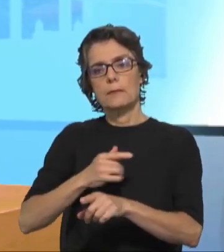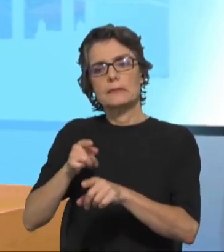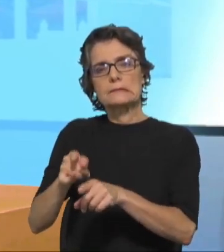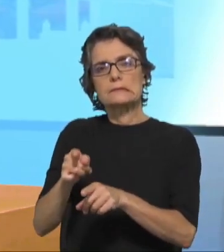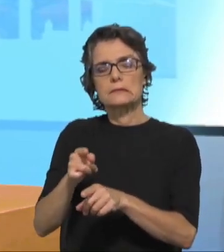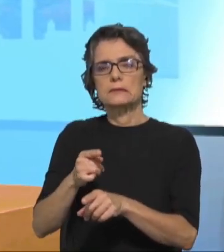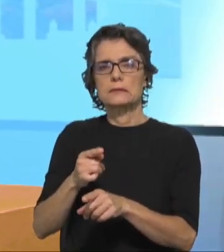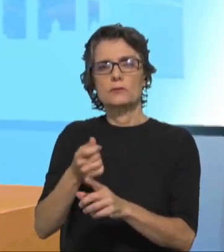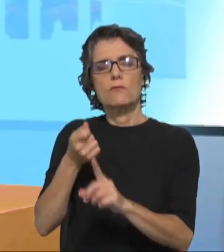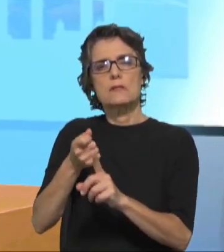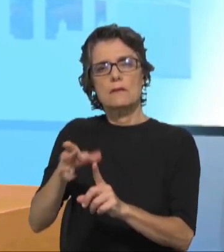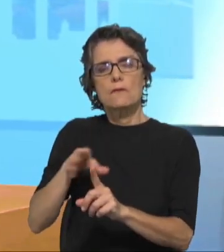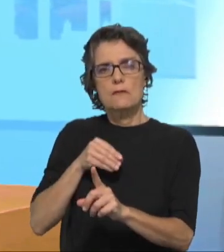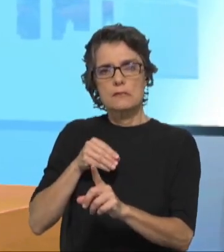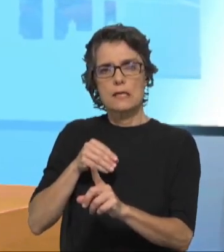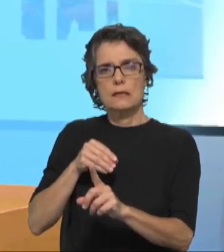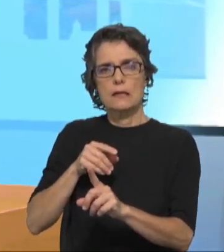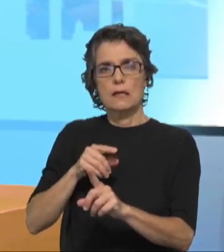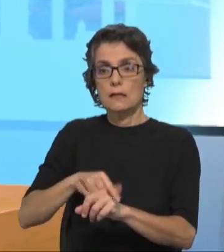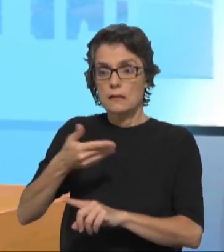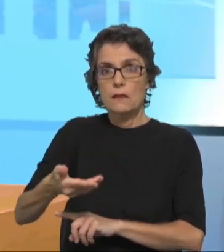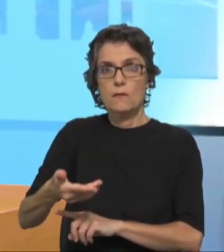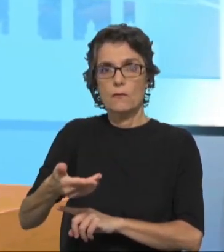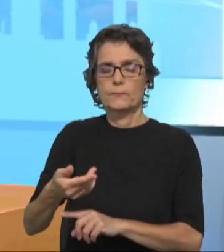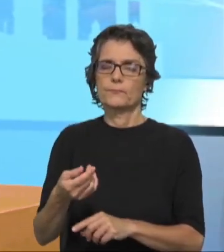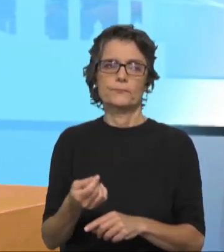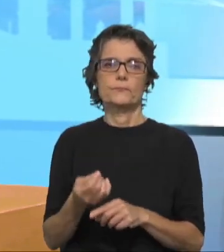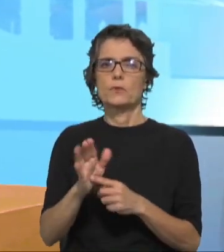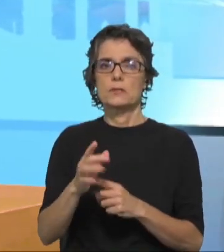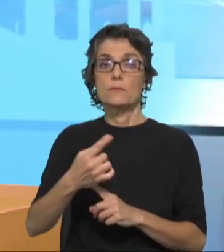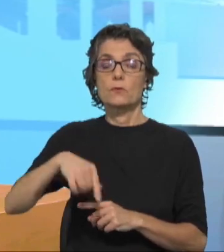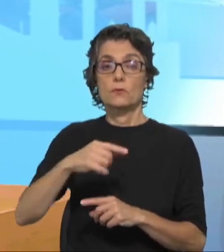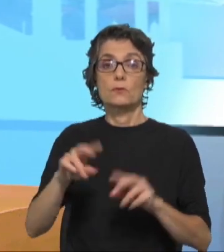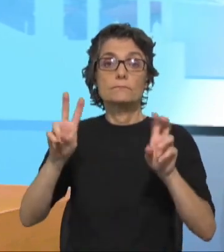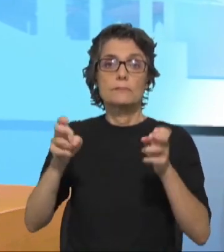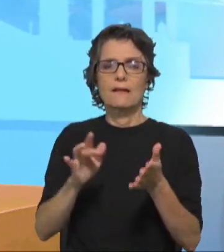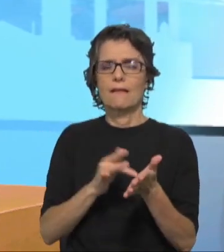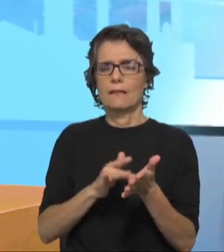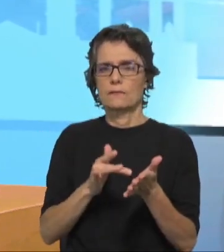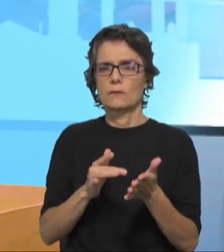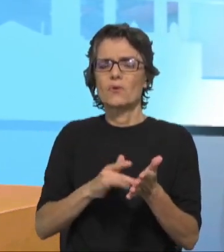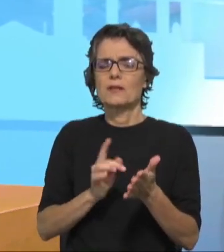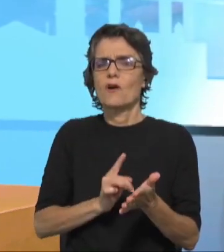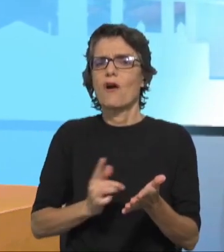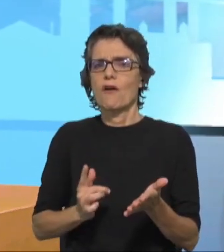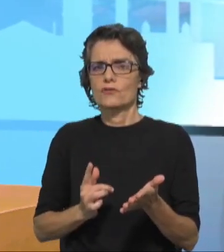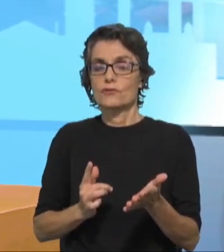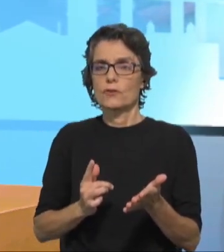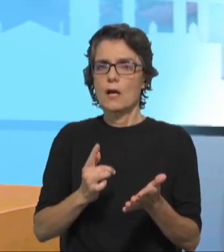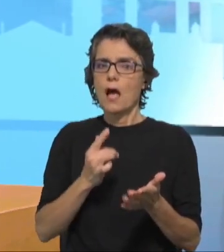resposta aos desafios contemporâneos. Ou seja, quando falamos em livros, estamos a falar de algo que é tão sagrado que nós,